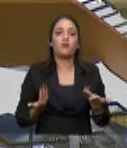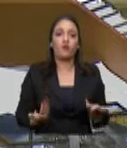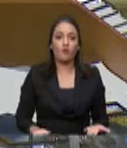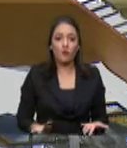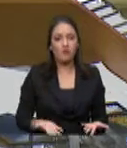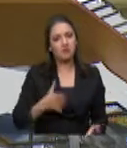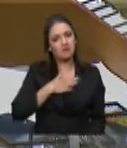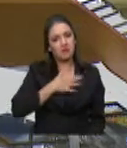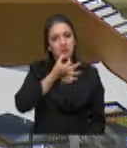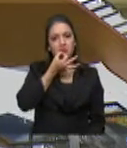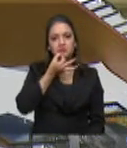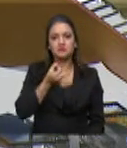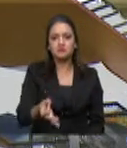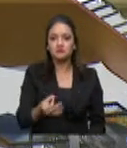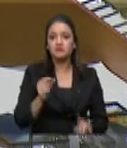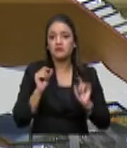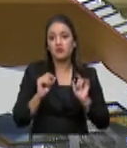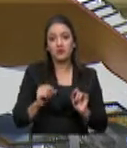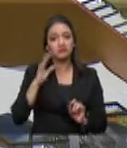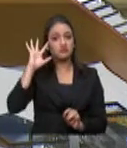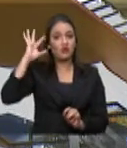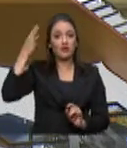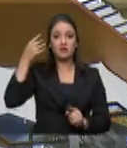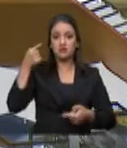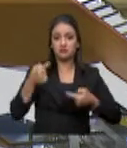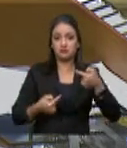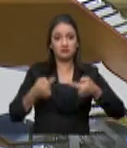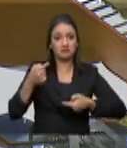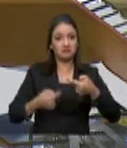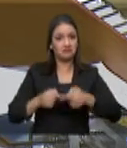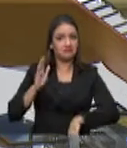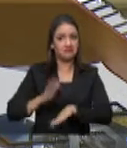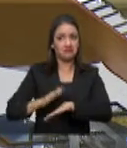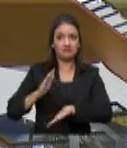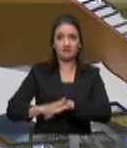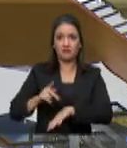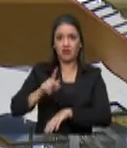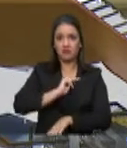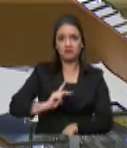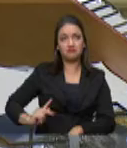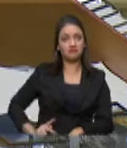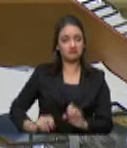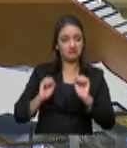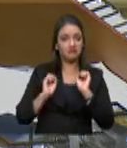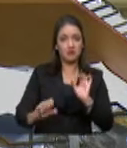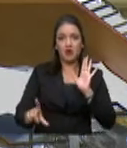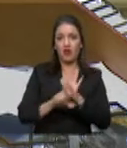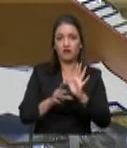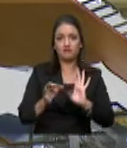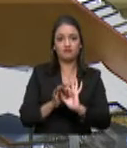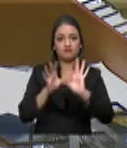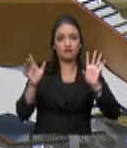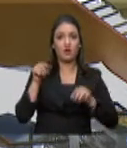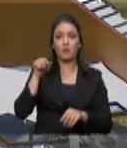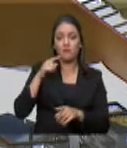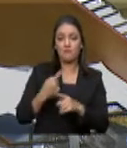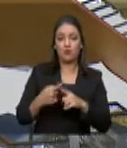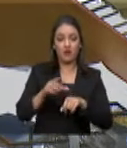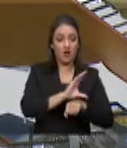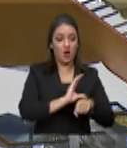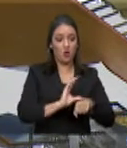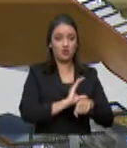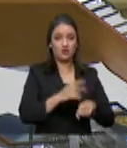pauta, ao DPF 651, requerente rede sustentabilidade, STF, julgação que pede a inconstitucionalidade